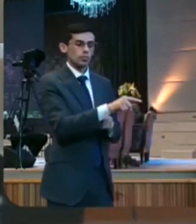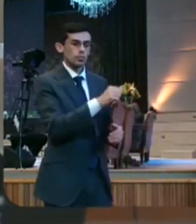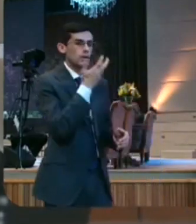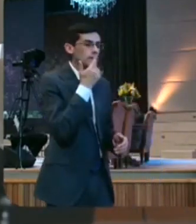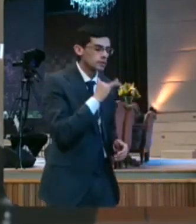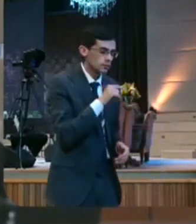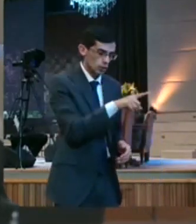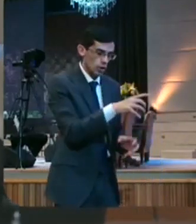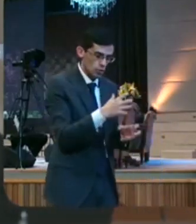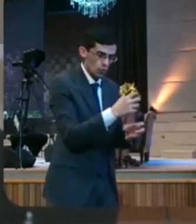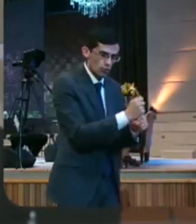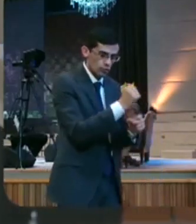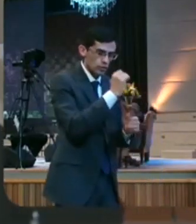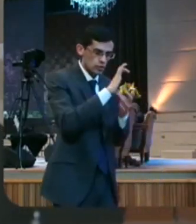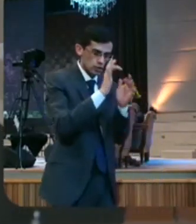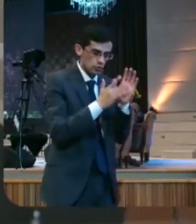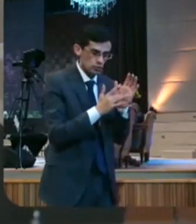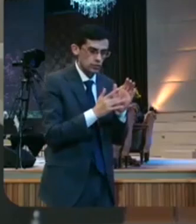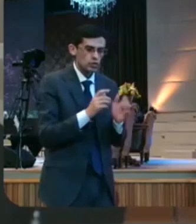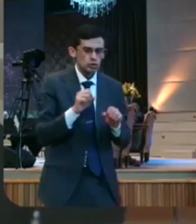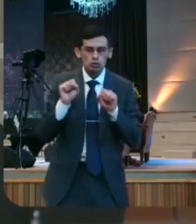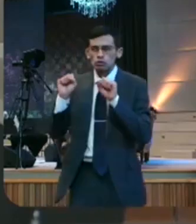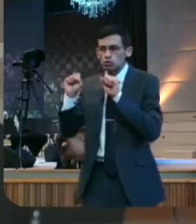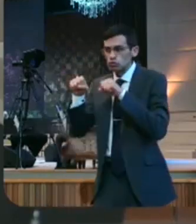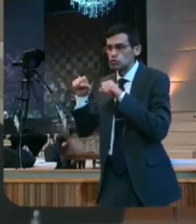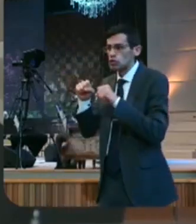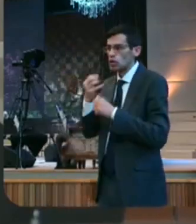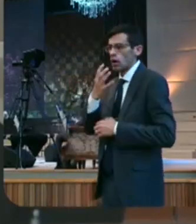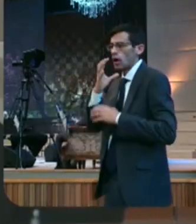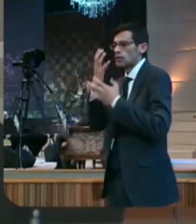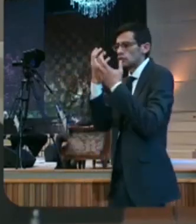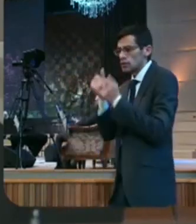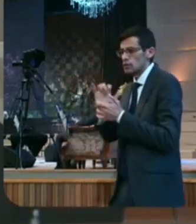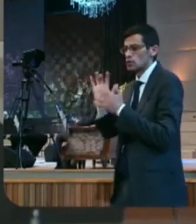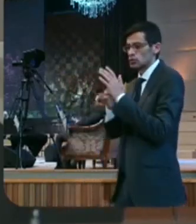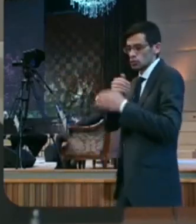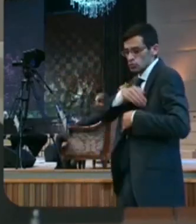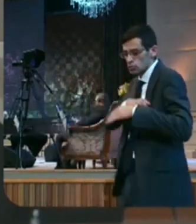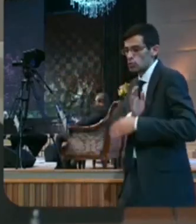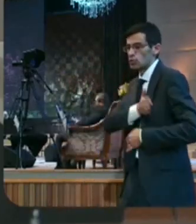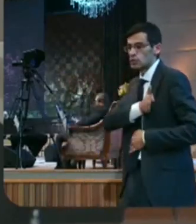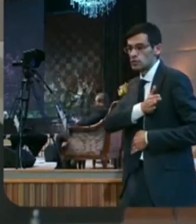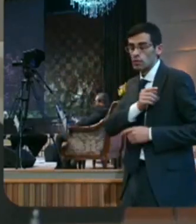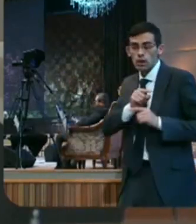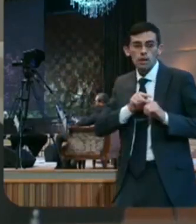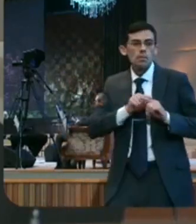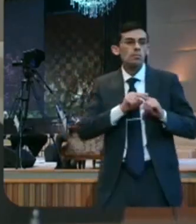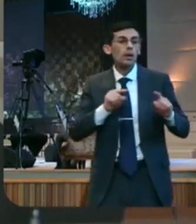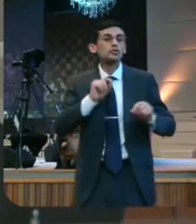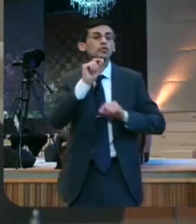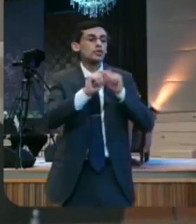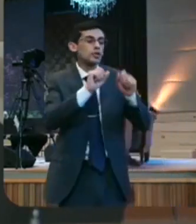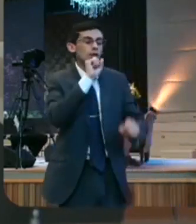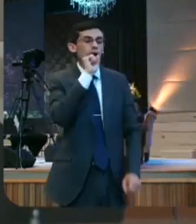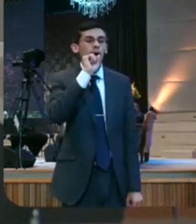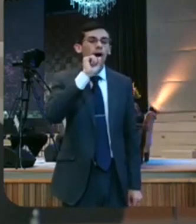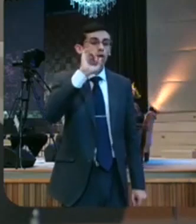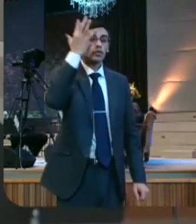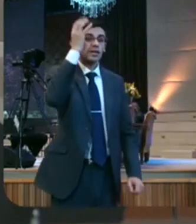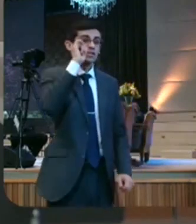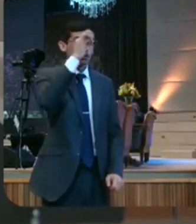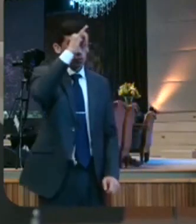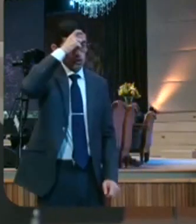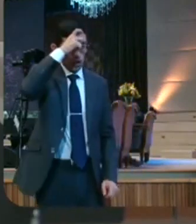Jesus? Eu já aceitei Jesus no meu coração. Que bom. E o que acontece se o diabo bater na porta da